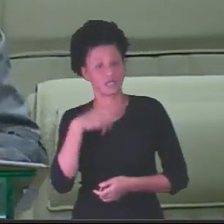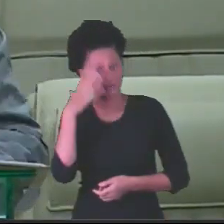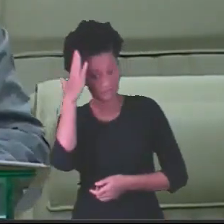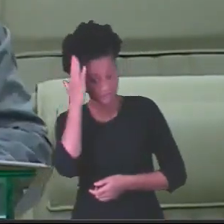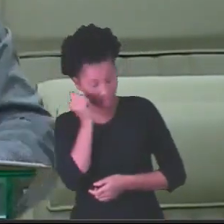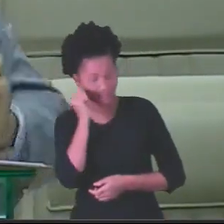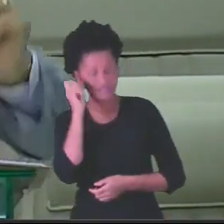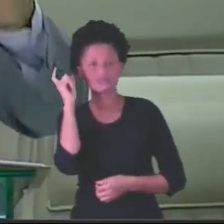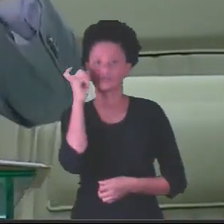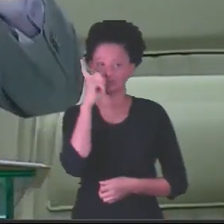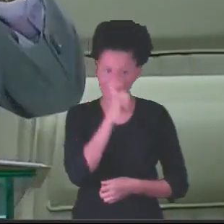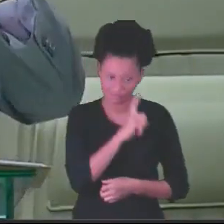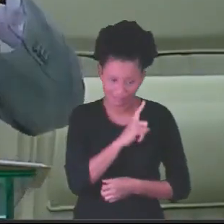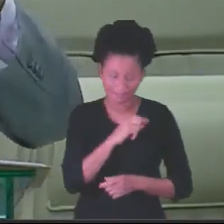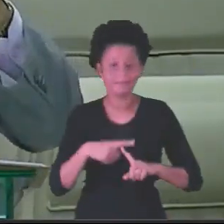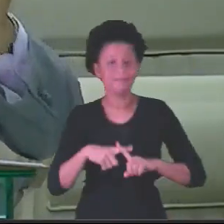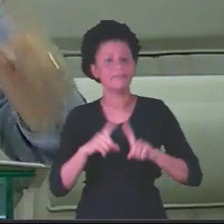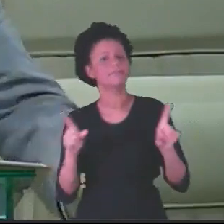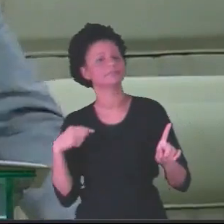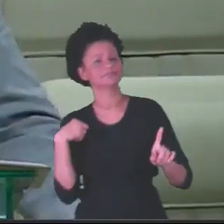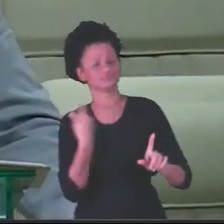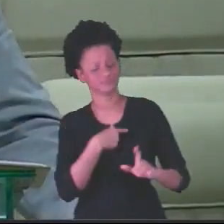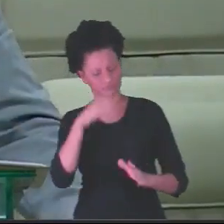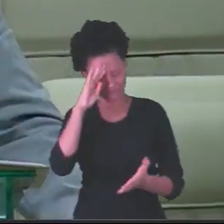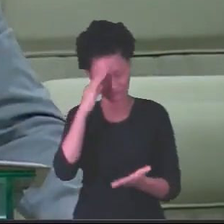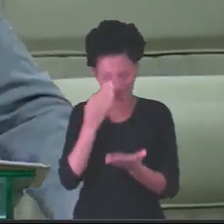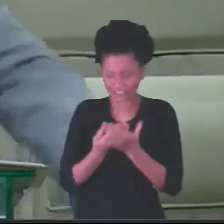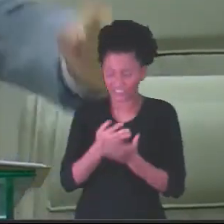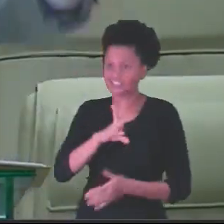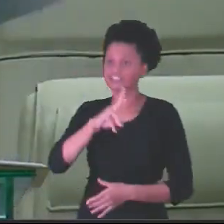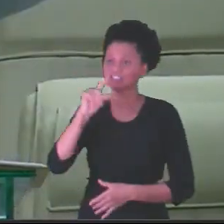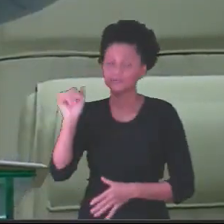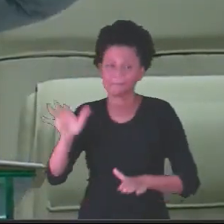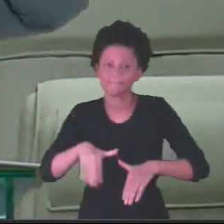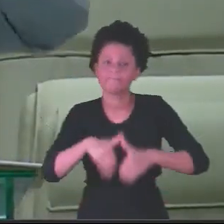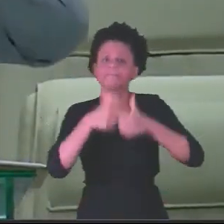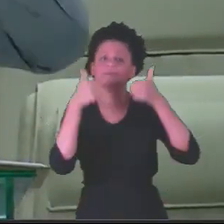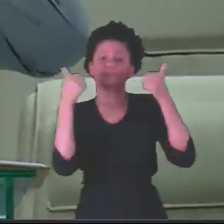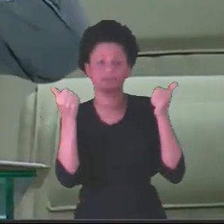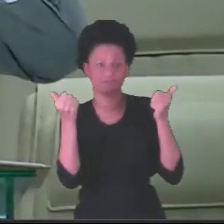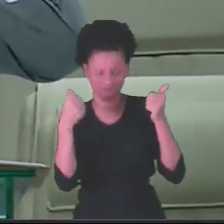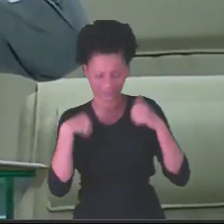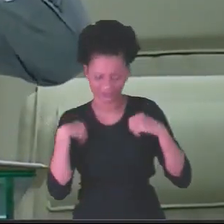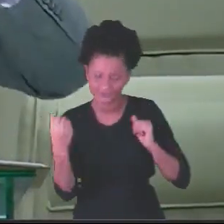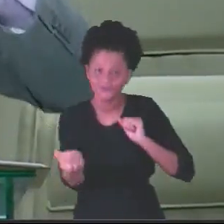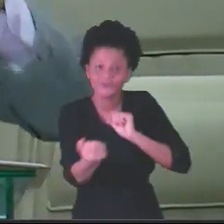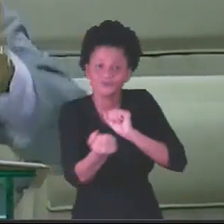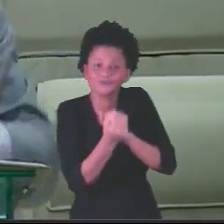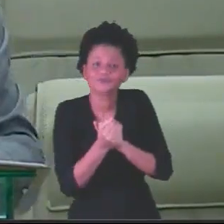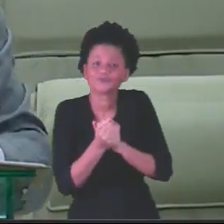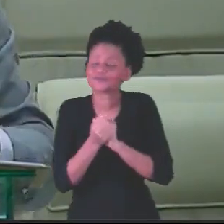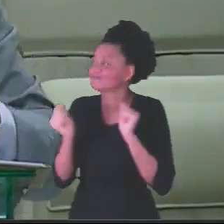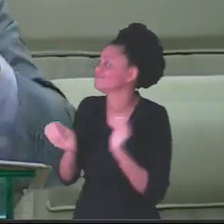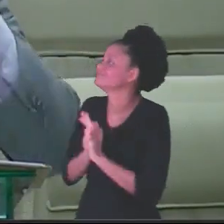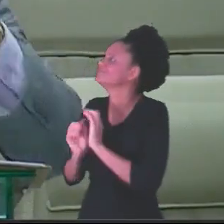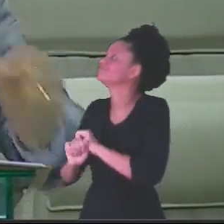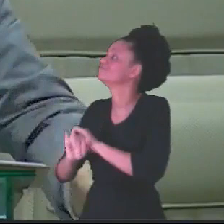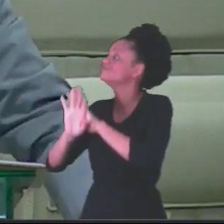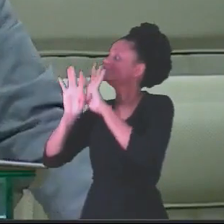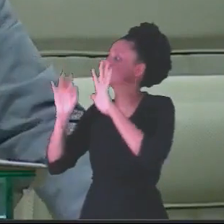a coisa é difícil mas nós cremos em dias melhores para que nós possamos estar juntos glorificando